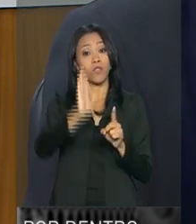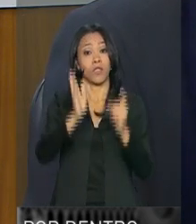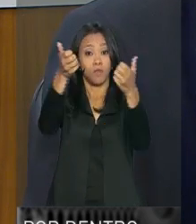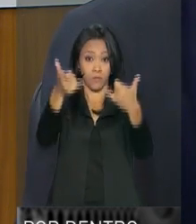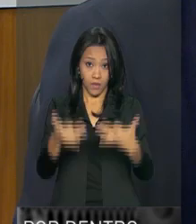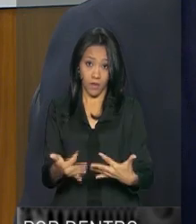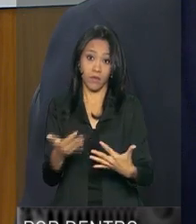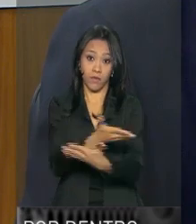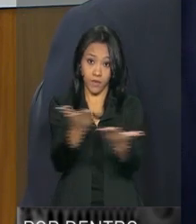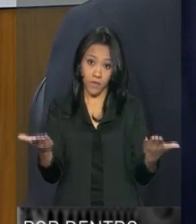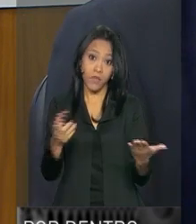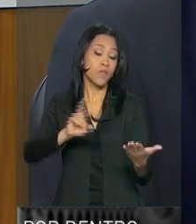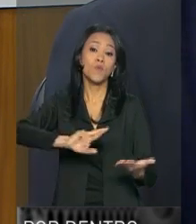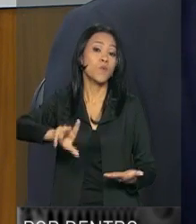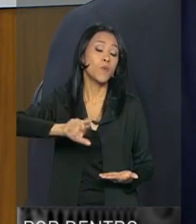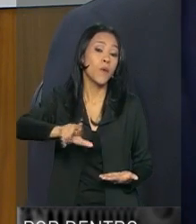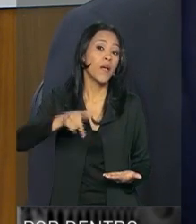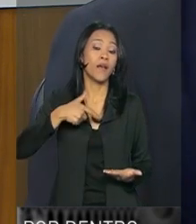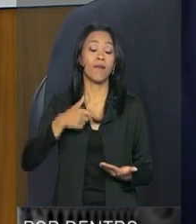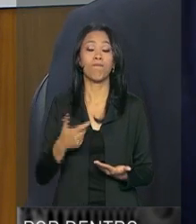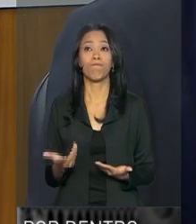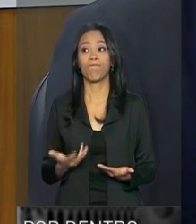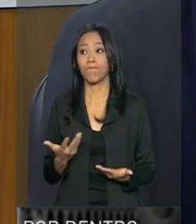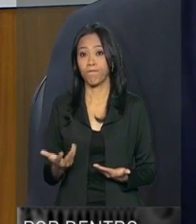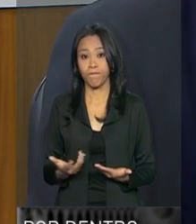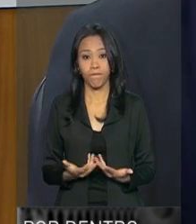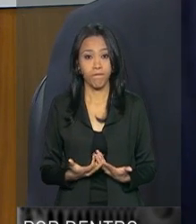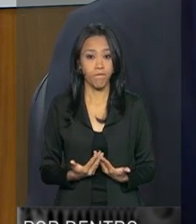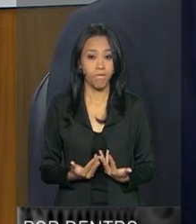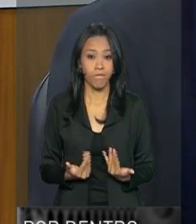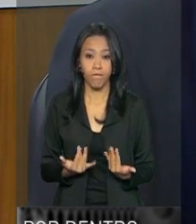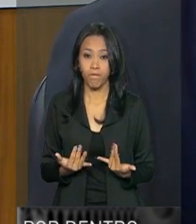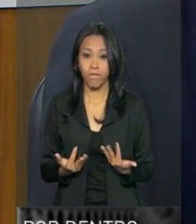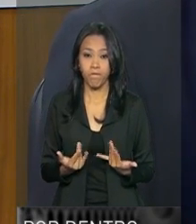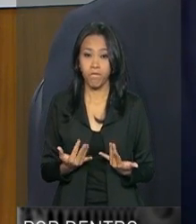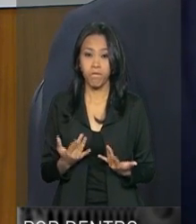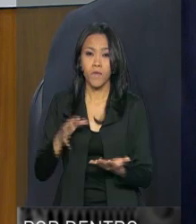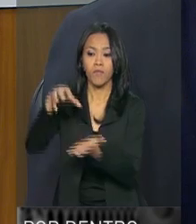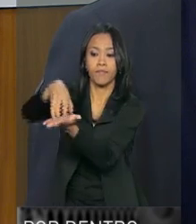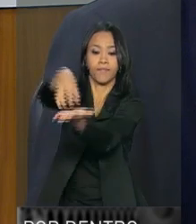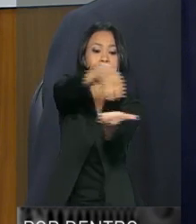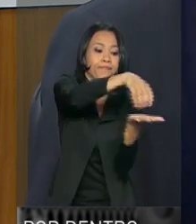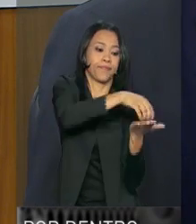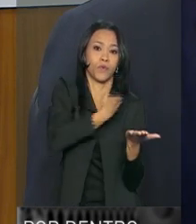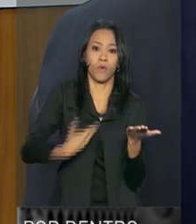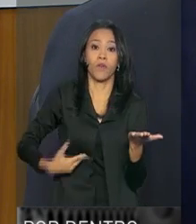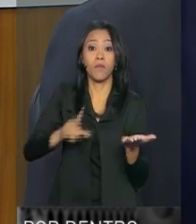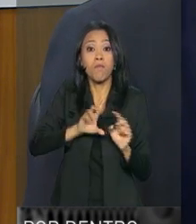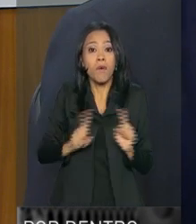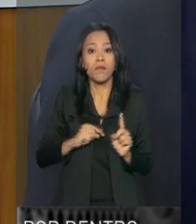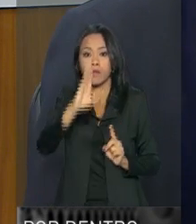o atendimento normal atendimento né na agência o elemento principal